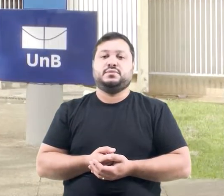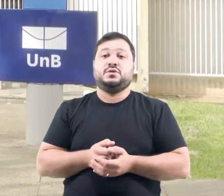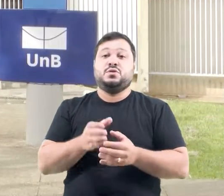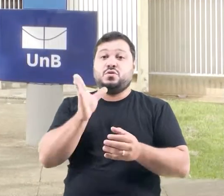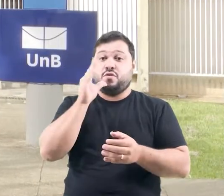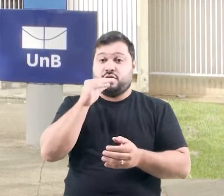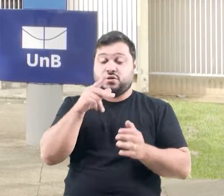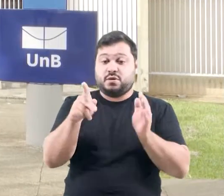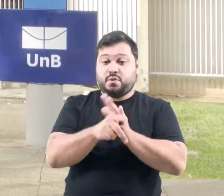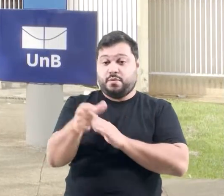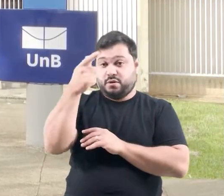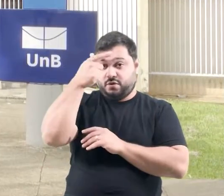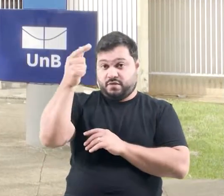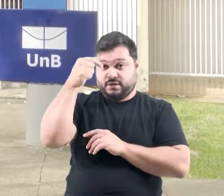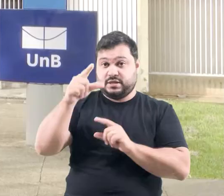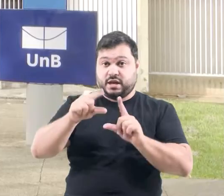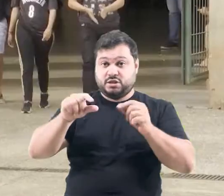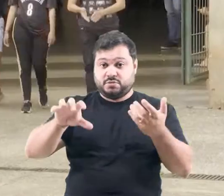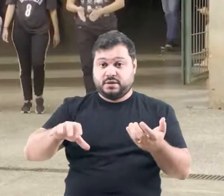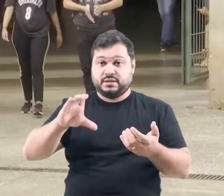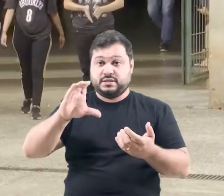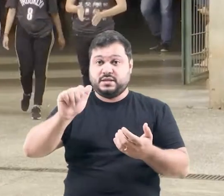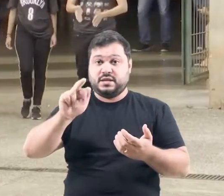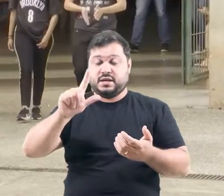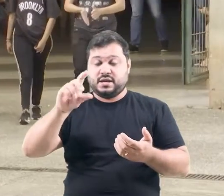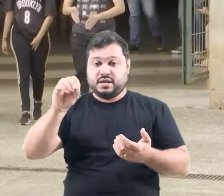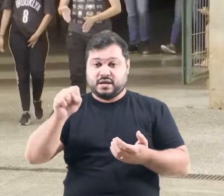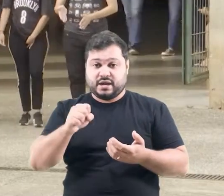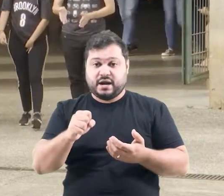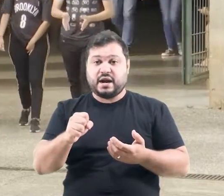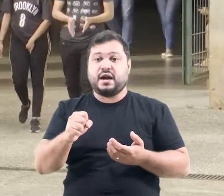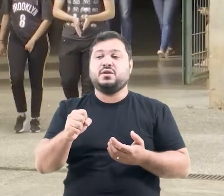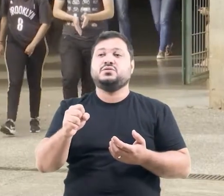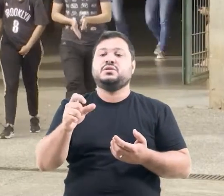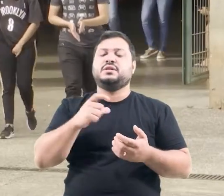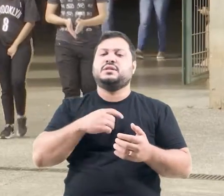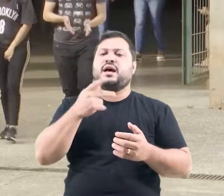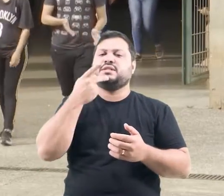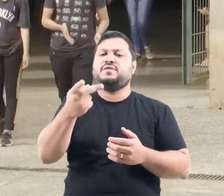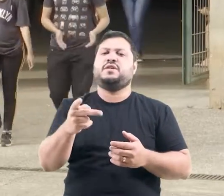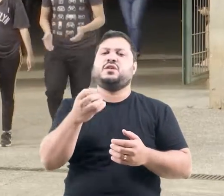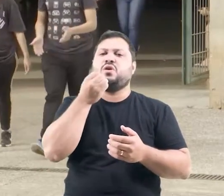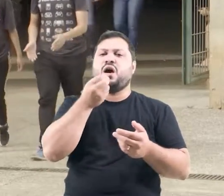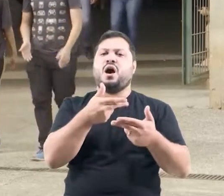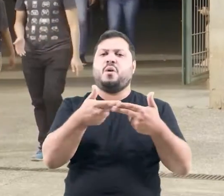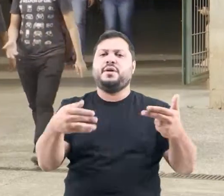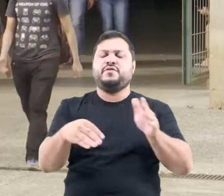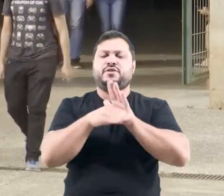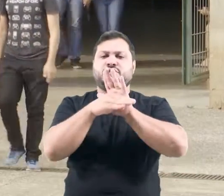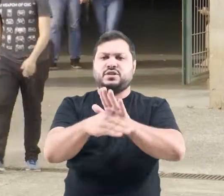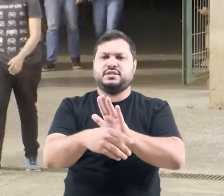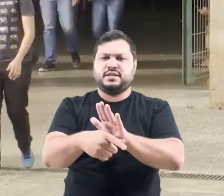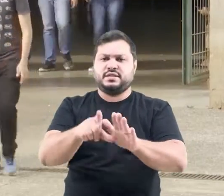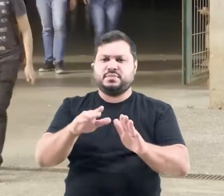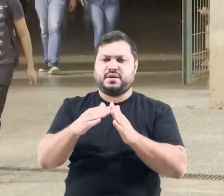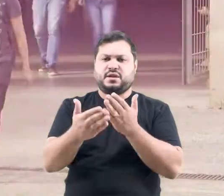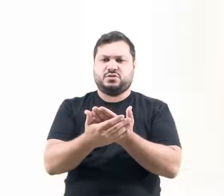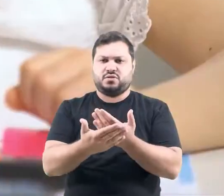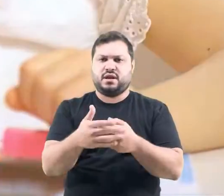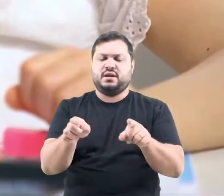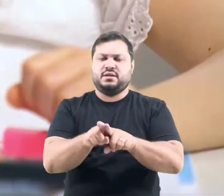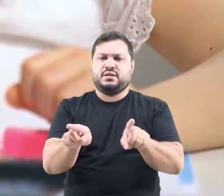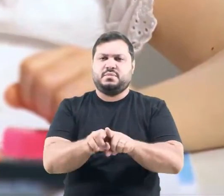O servidor da Universidade de Brasília, Carlos Eduardo da Cunha, está se referindo ao benefício de assistência